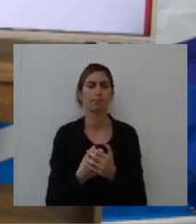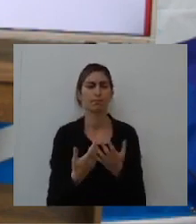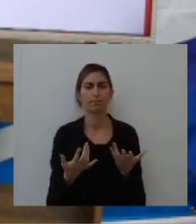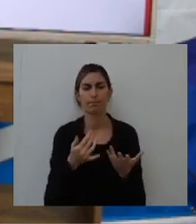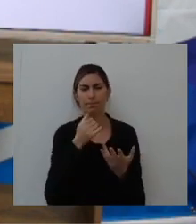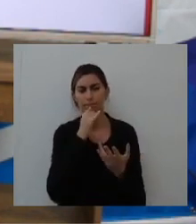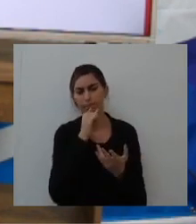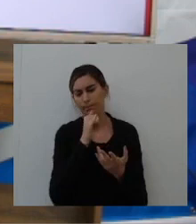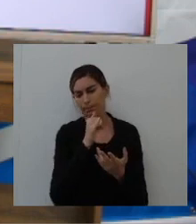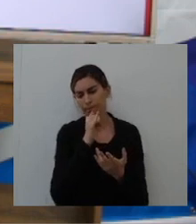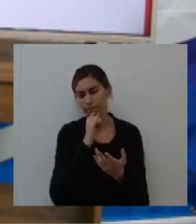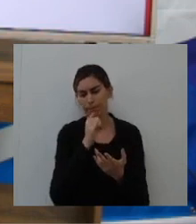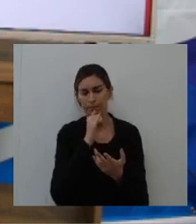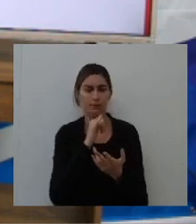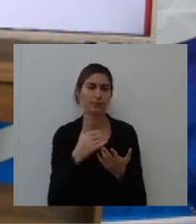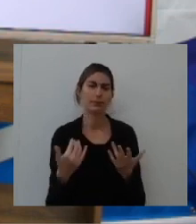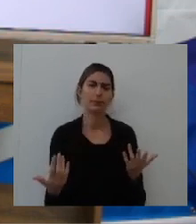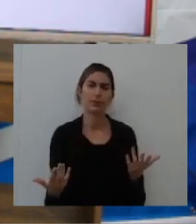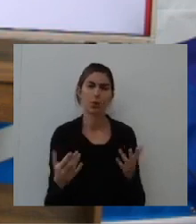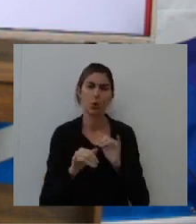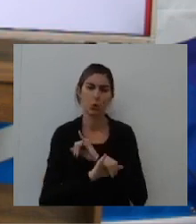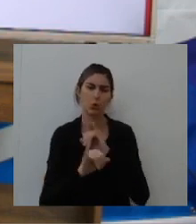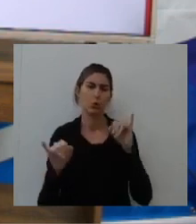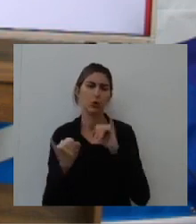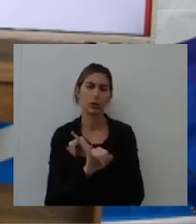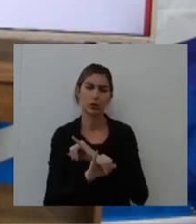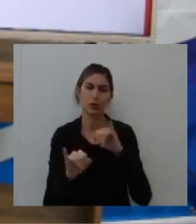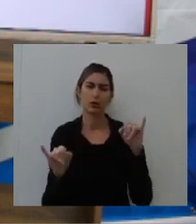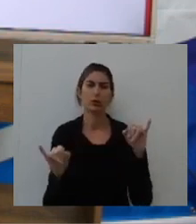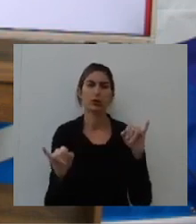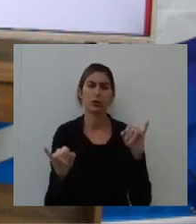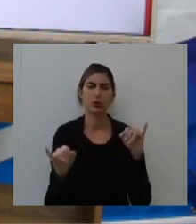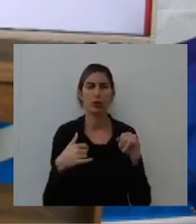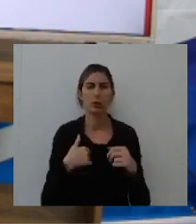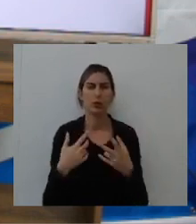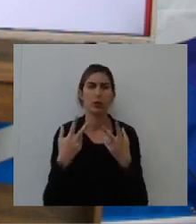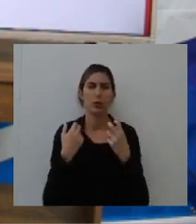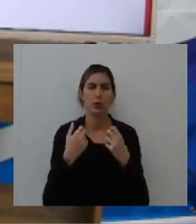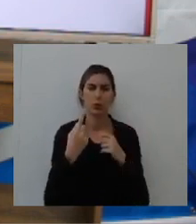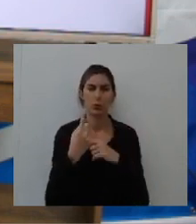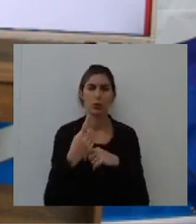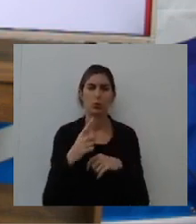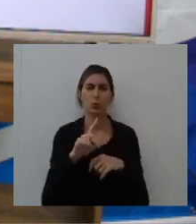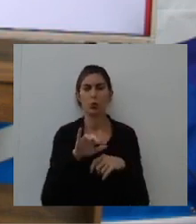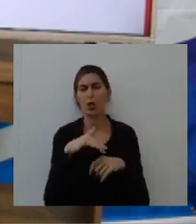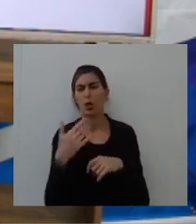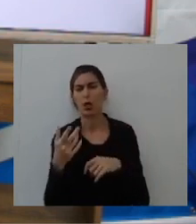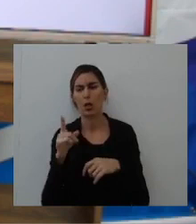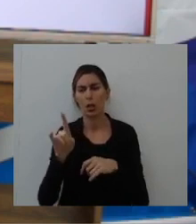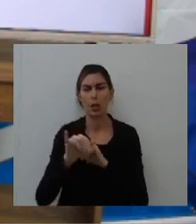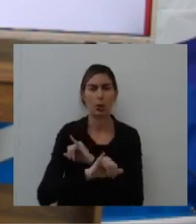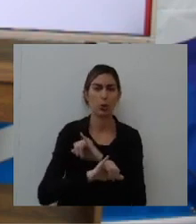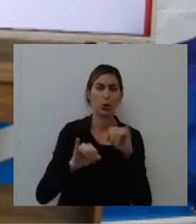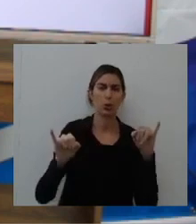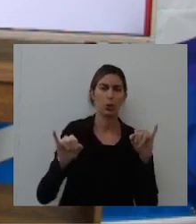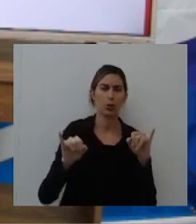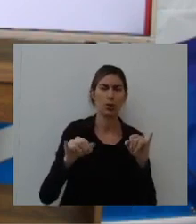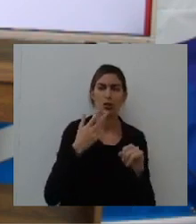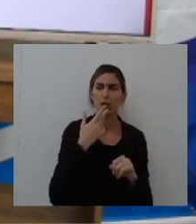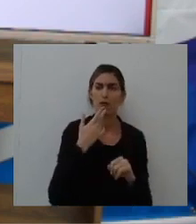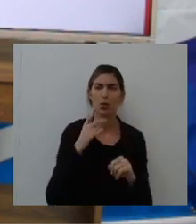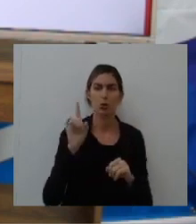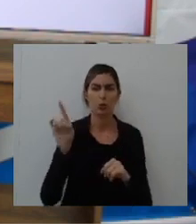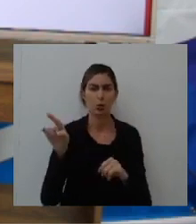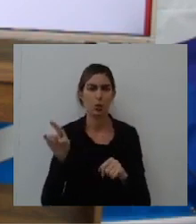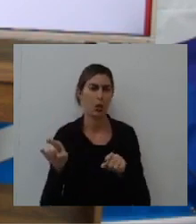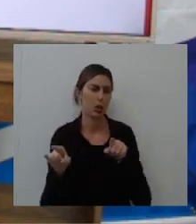por exemplo, uma notícia e aí eu reparo que só trouxe um lado do fato, o outro lado não foi